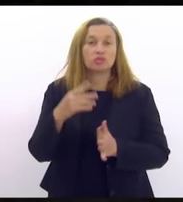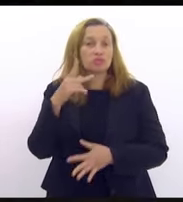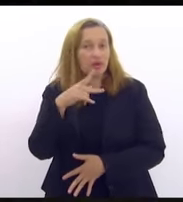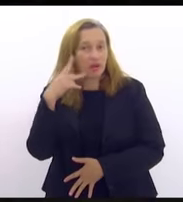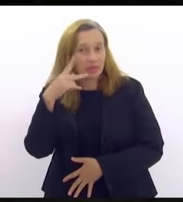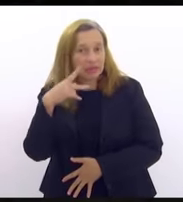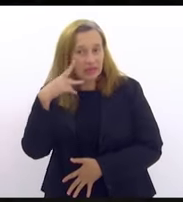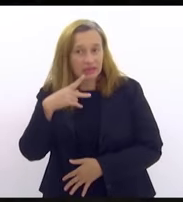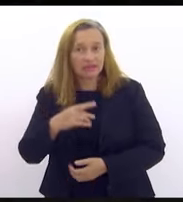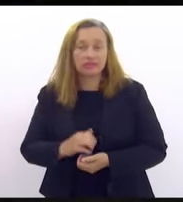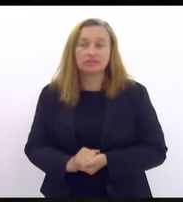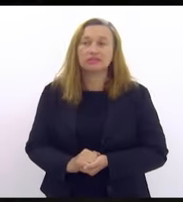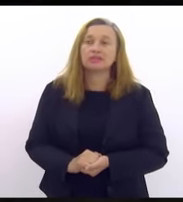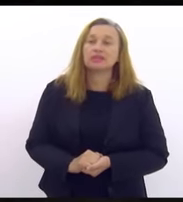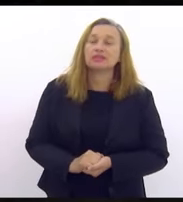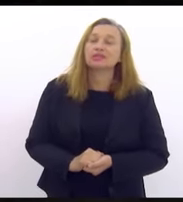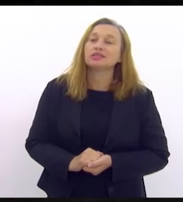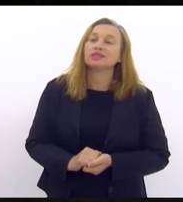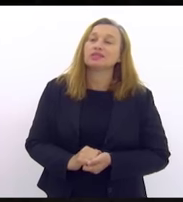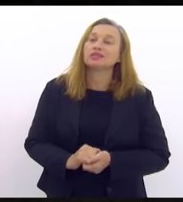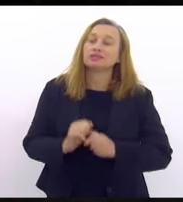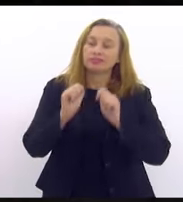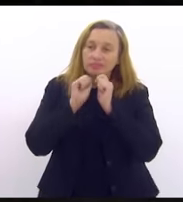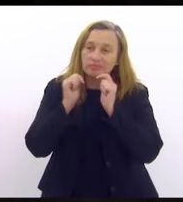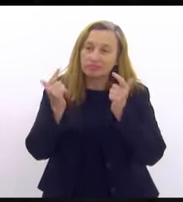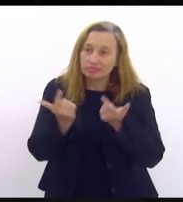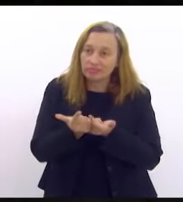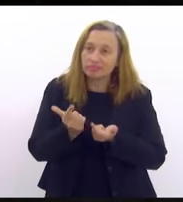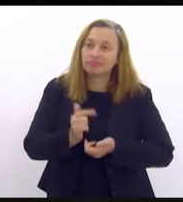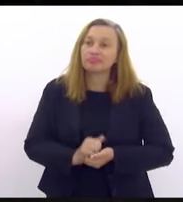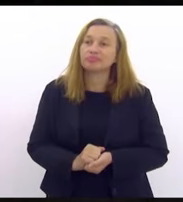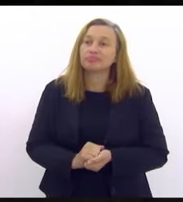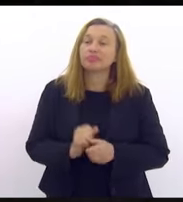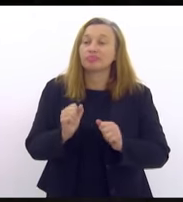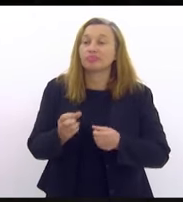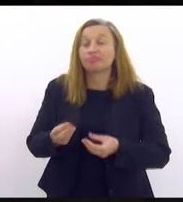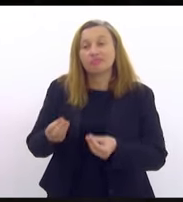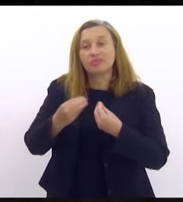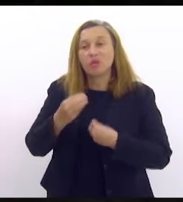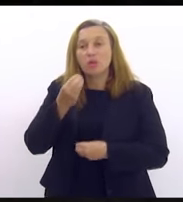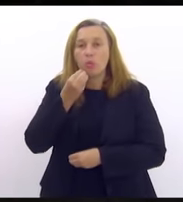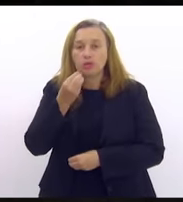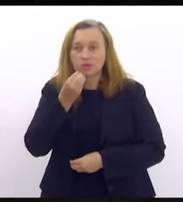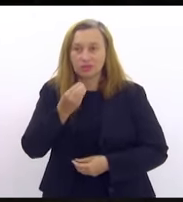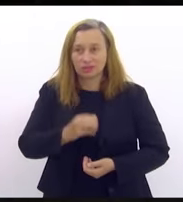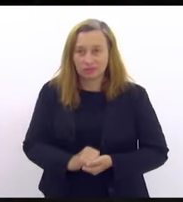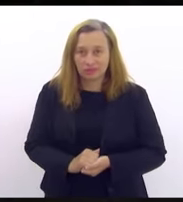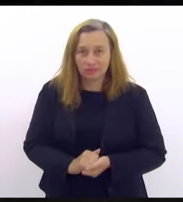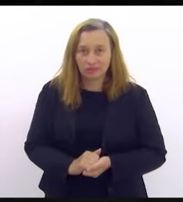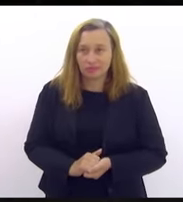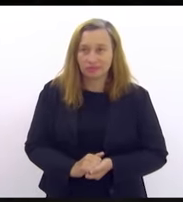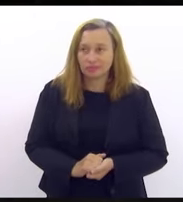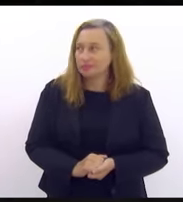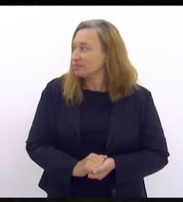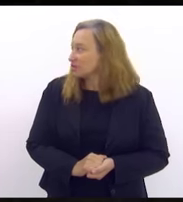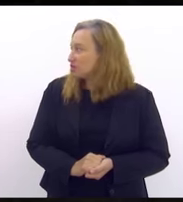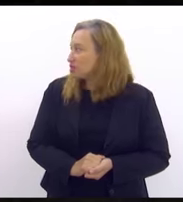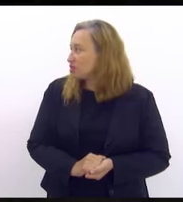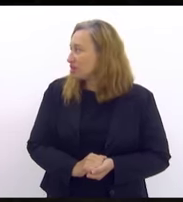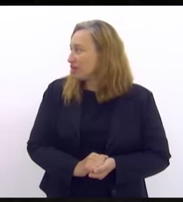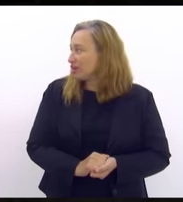parlamentares e a Assembleia Legislativa por ter me dado essa oportunidade né que é uma